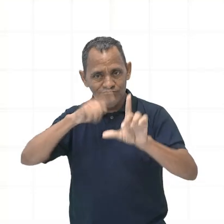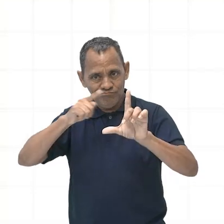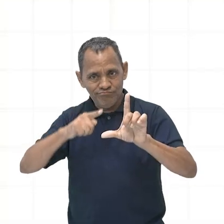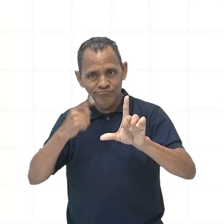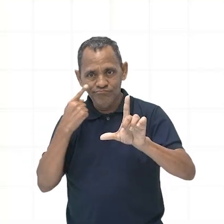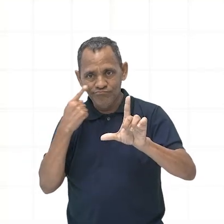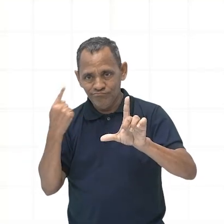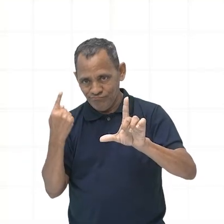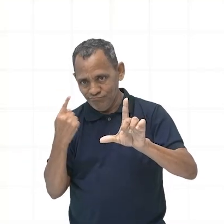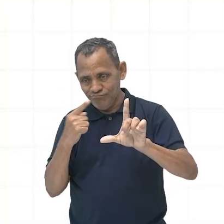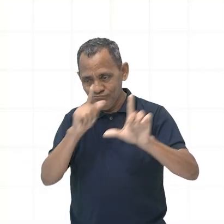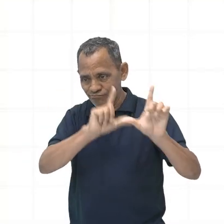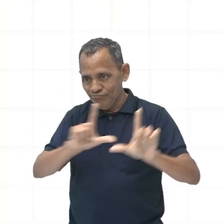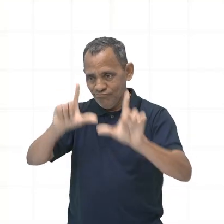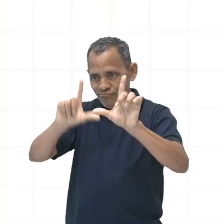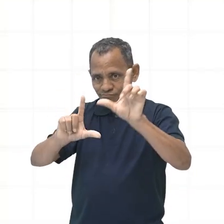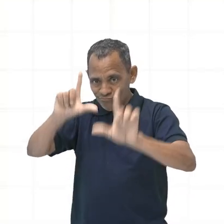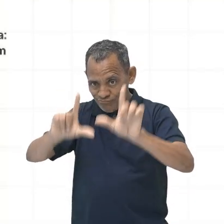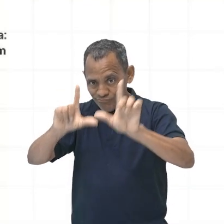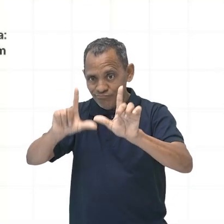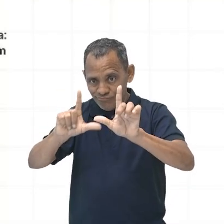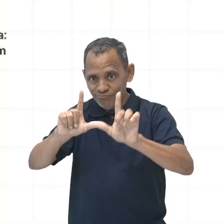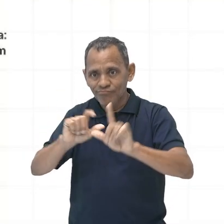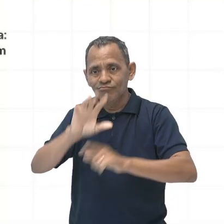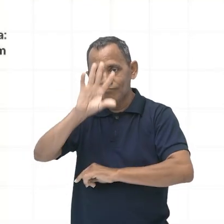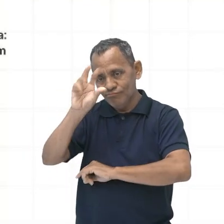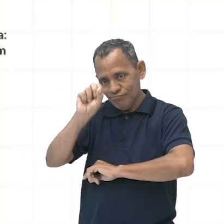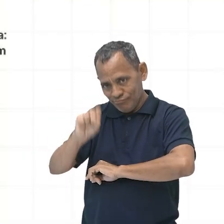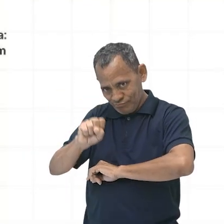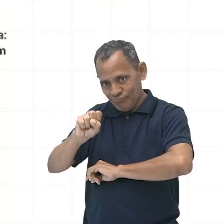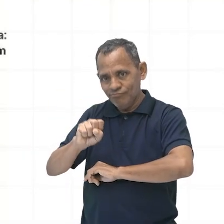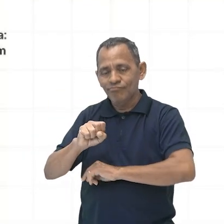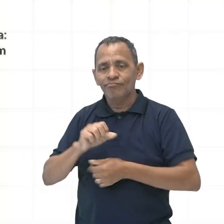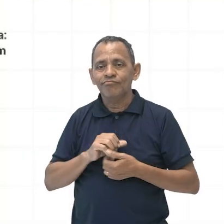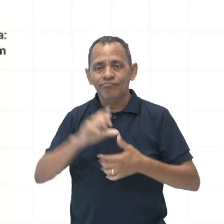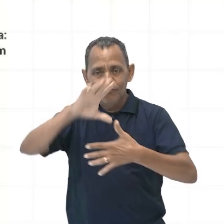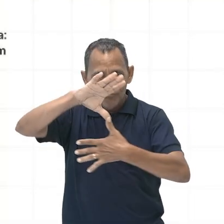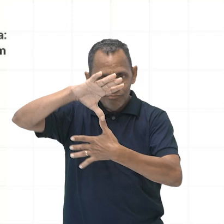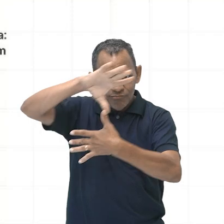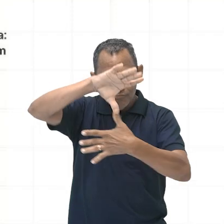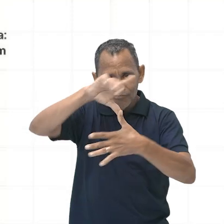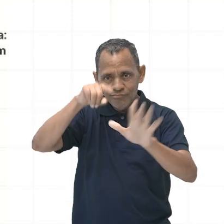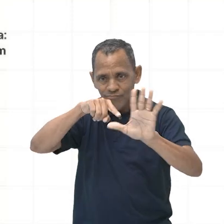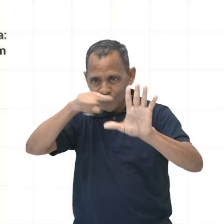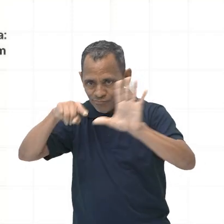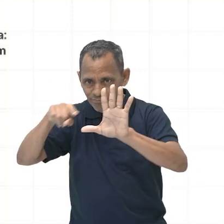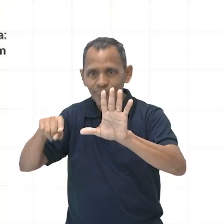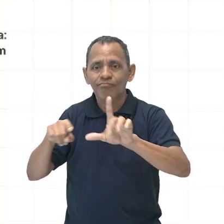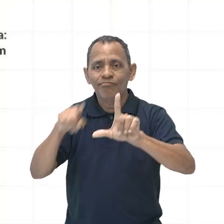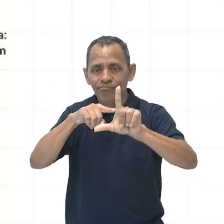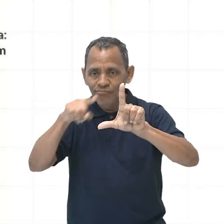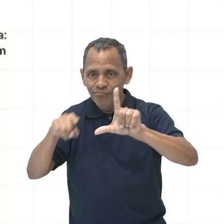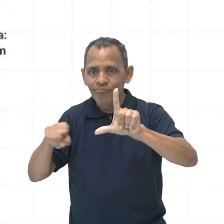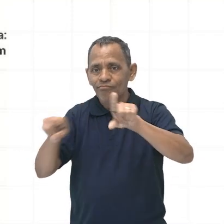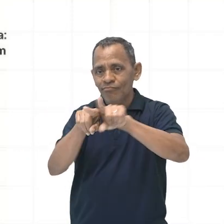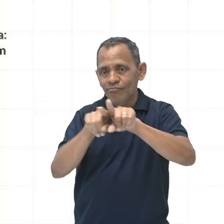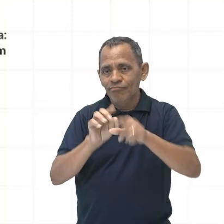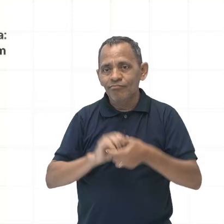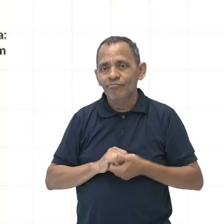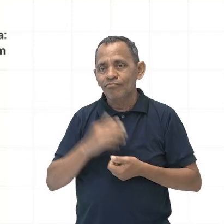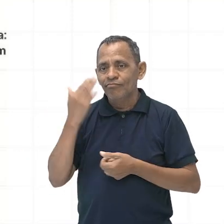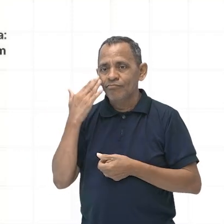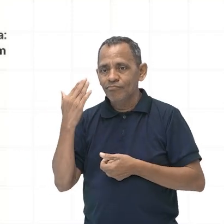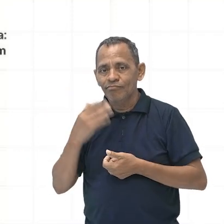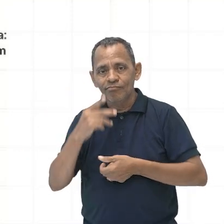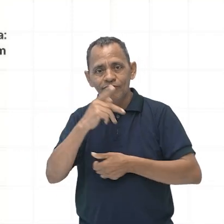está trabalhando com gráficos de mapa. Um outro tipo de gráfico também muito utilizado é o